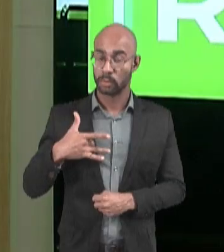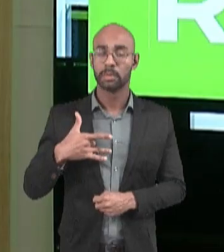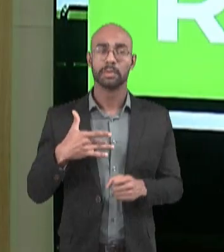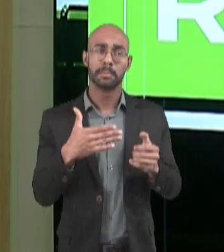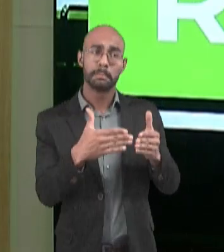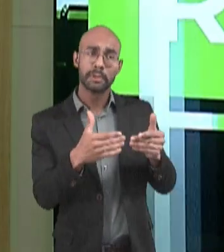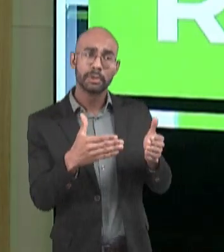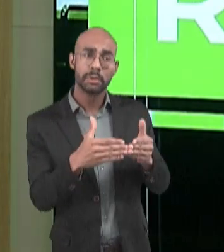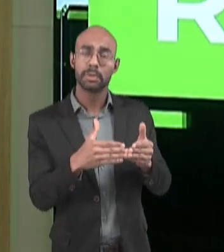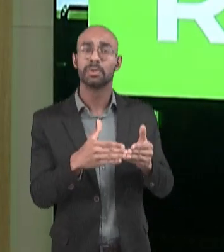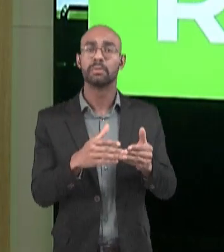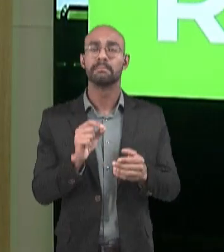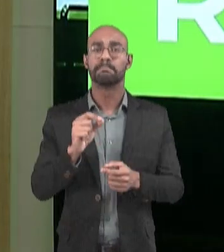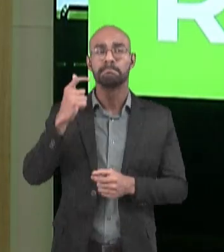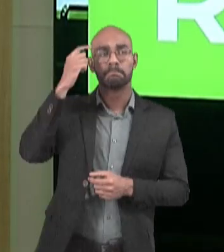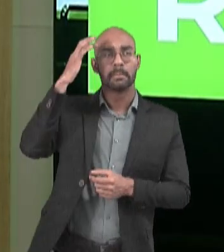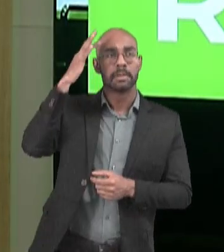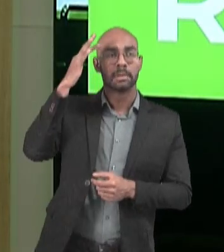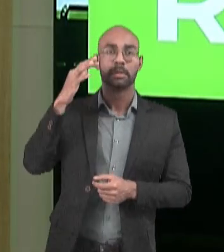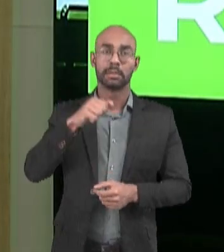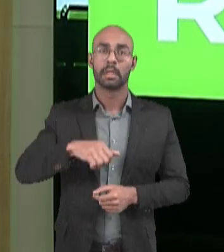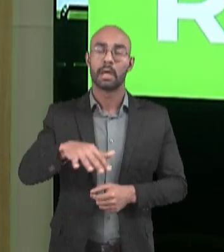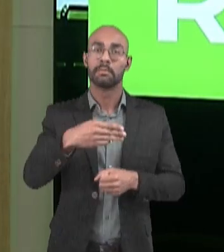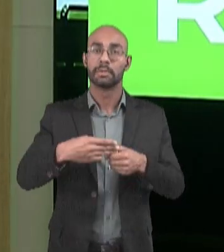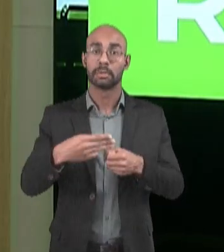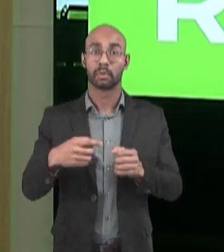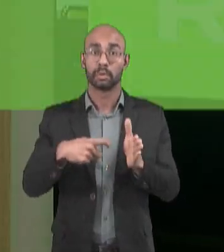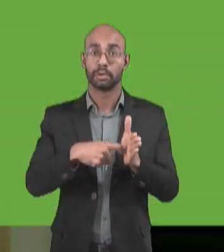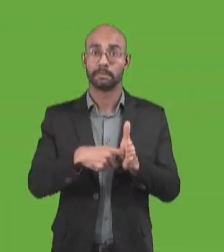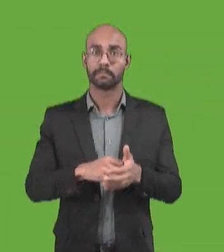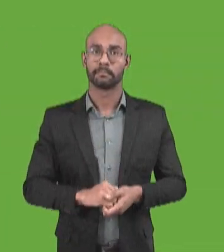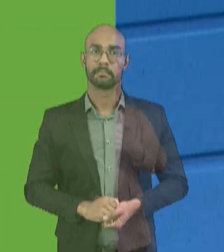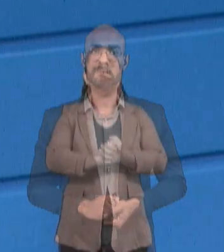esse pedido pensando muito também no município de Coxim.